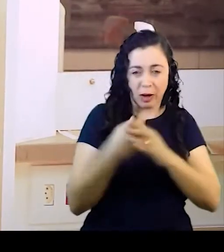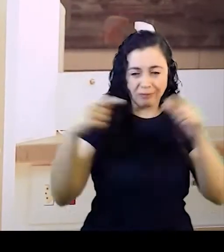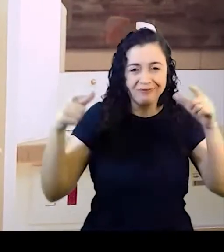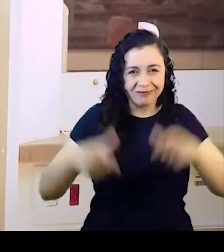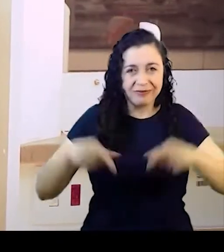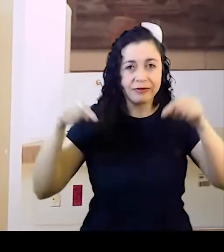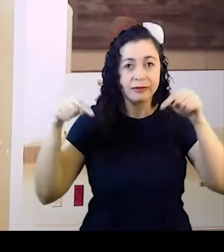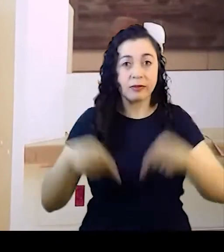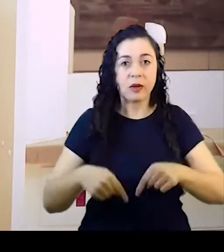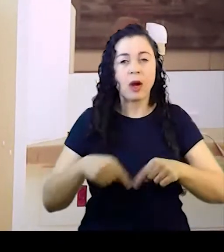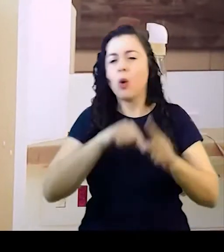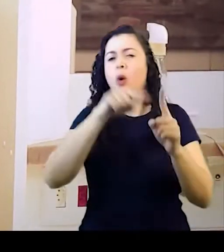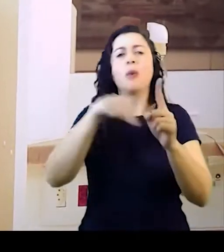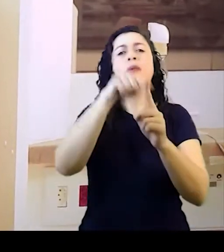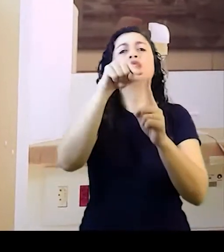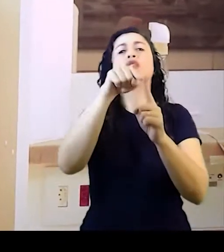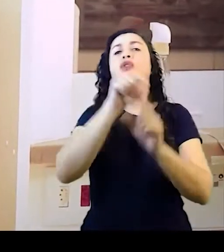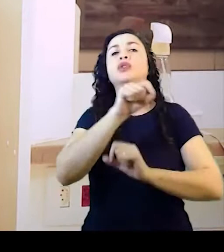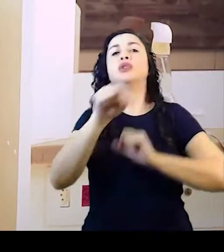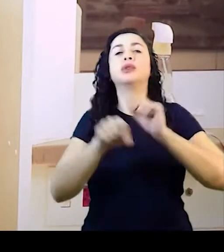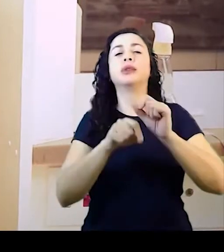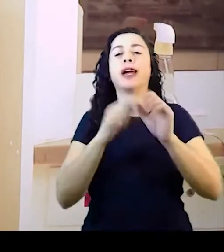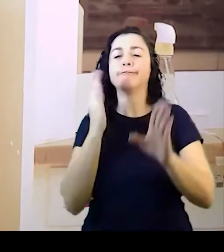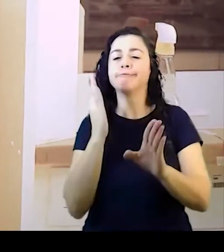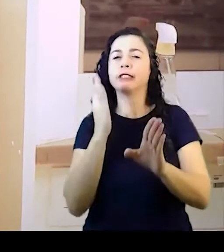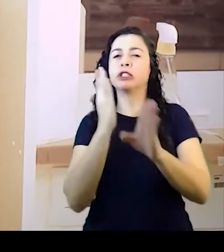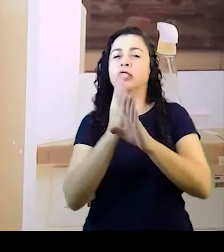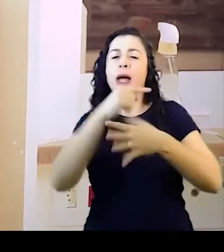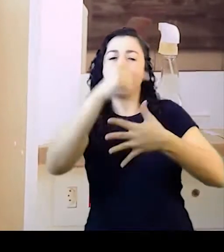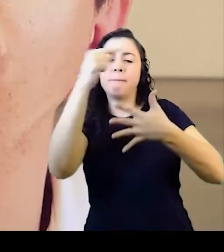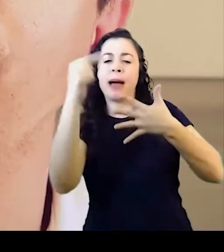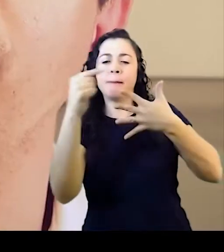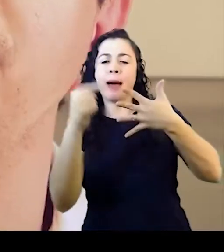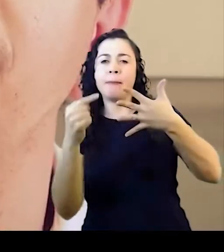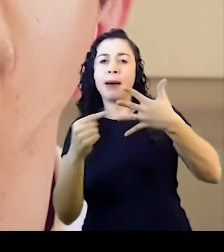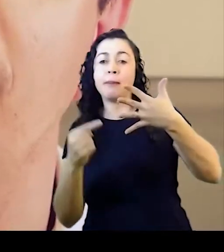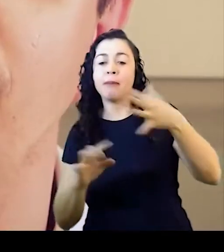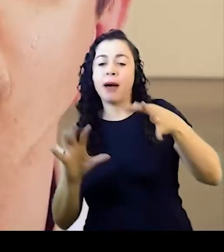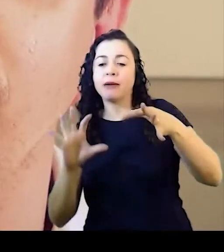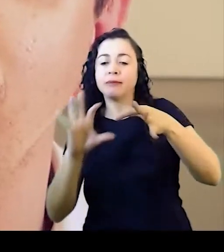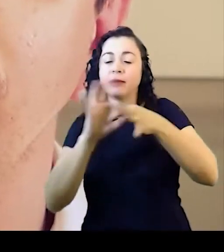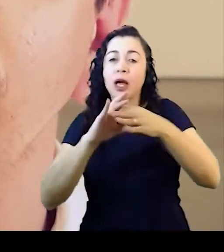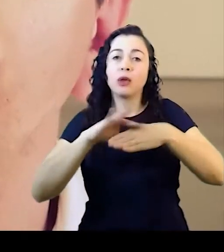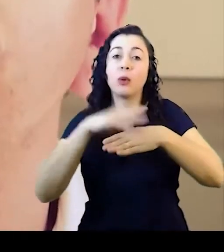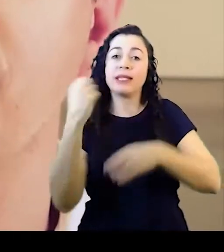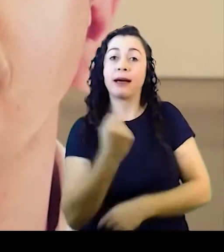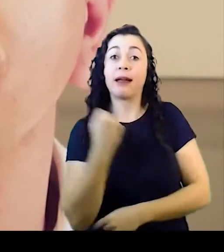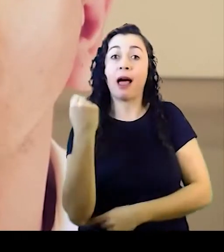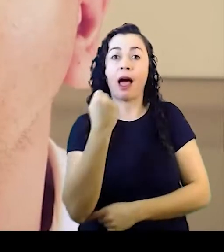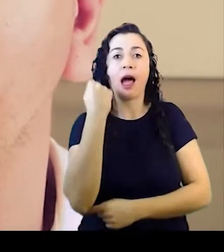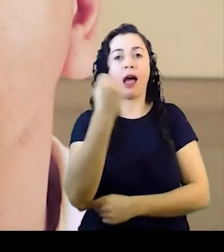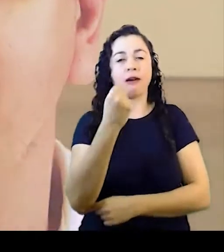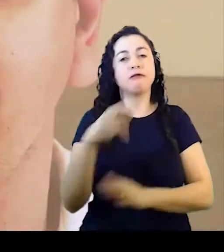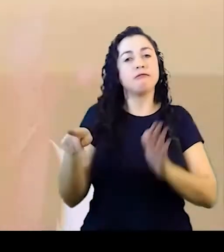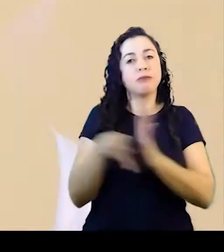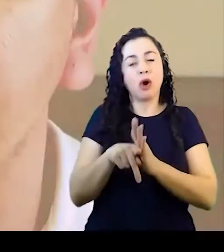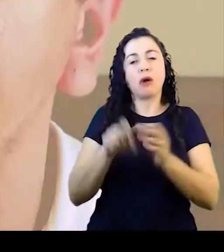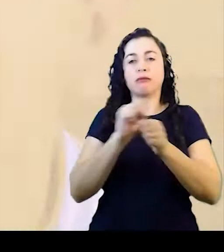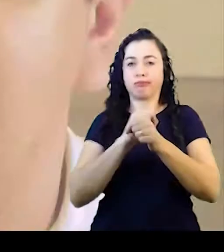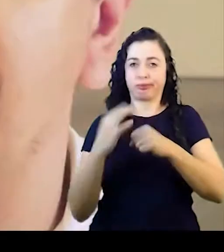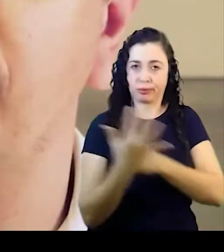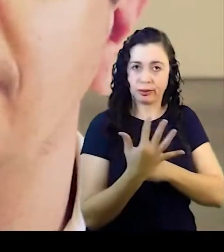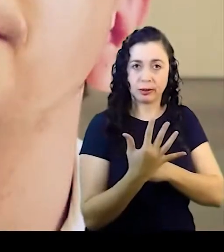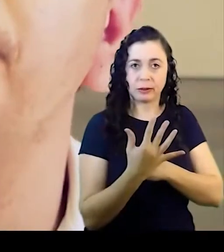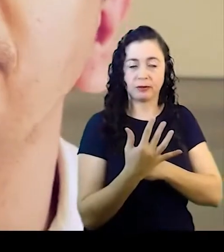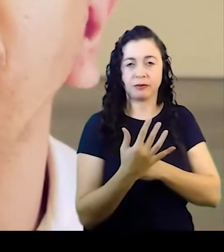visa caracterizar aqueles fatores que estão associados com o desenvolvimento de doença grave por SARS-CoV-2. A